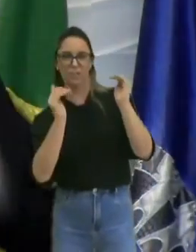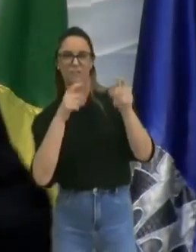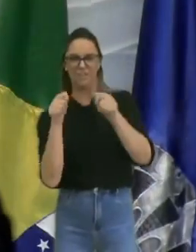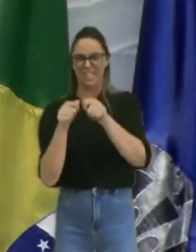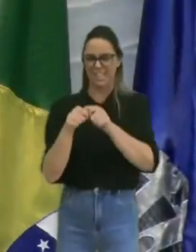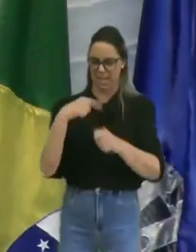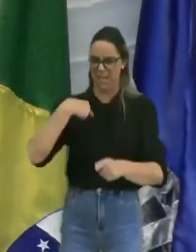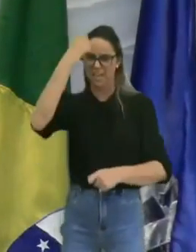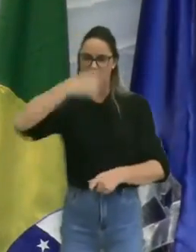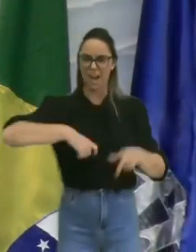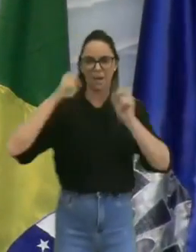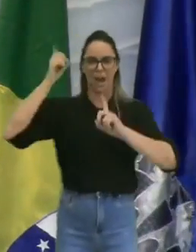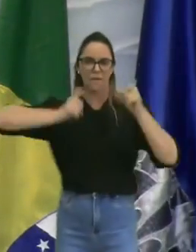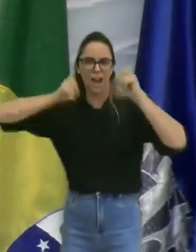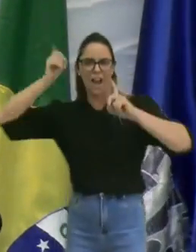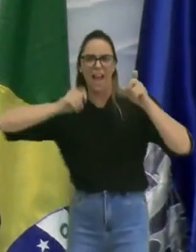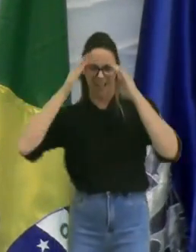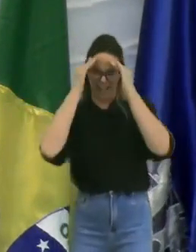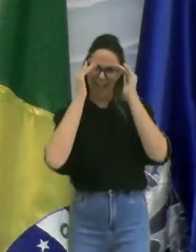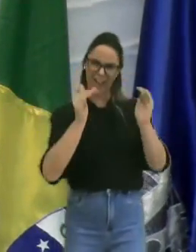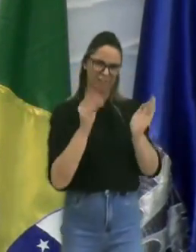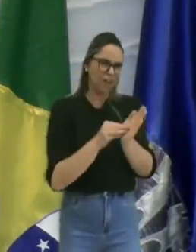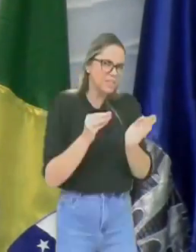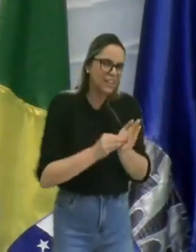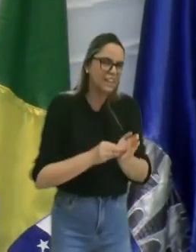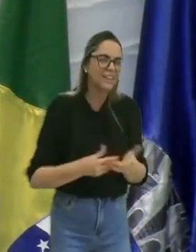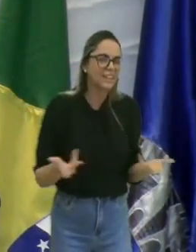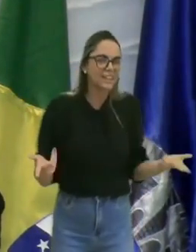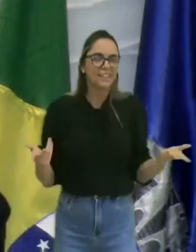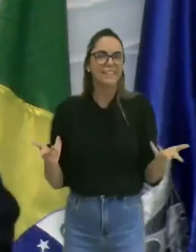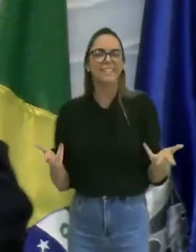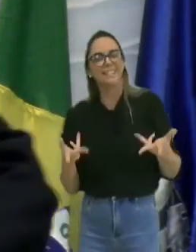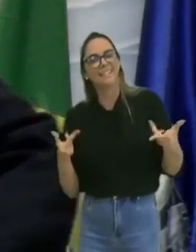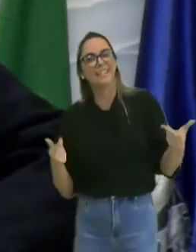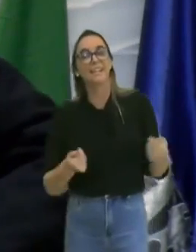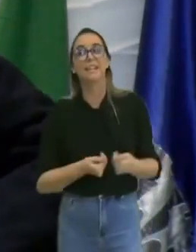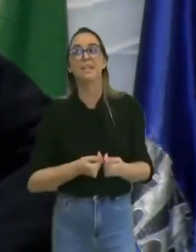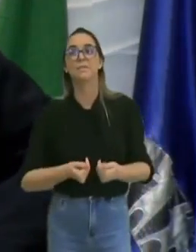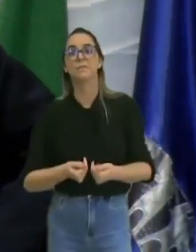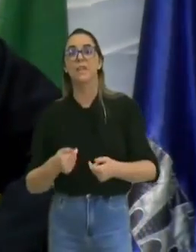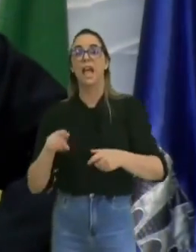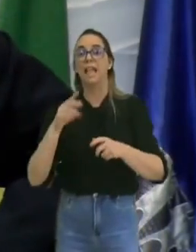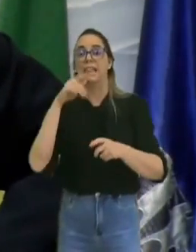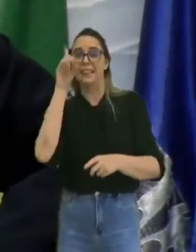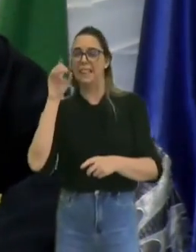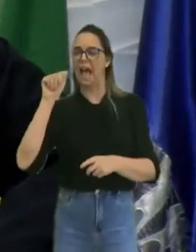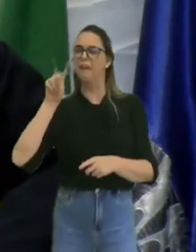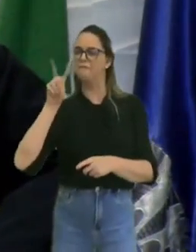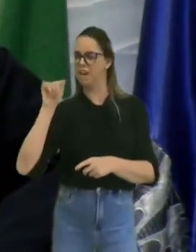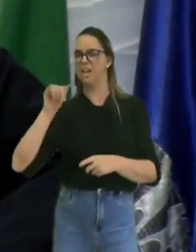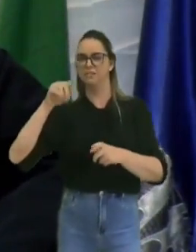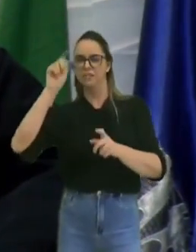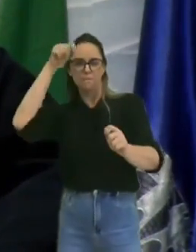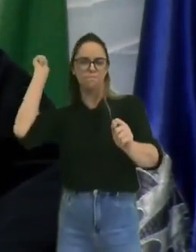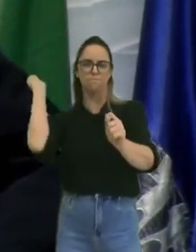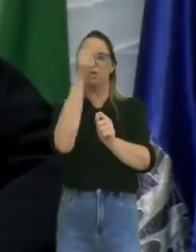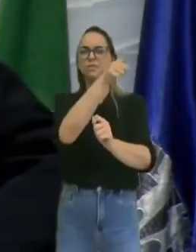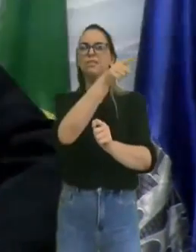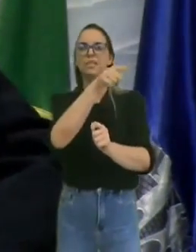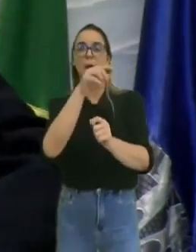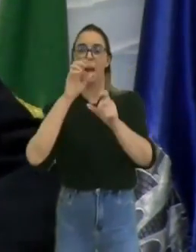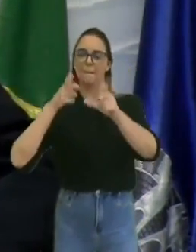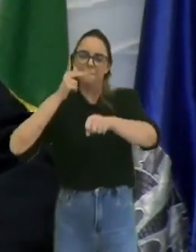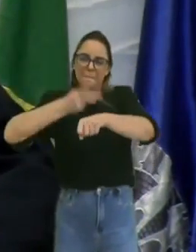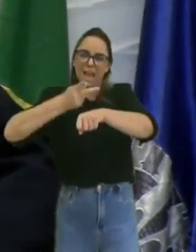povo! Será que é falta de respeito? Davi matou Golias com a pedrada! E